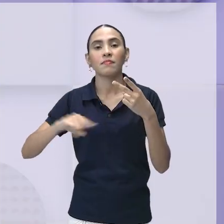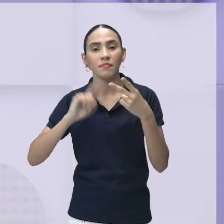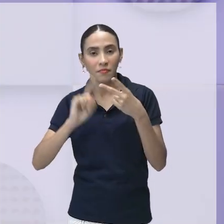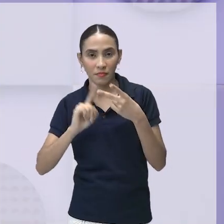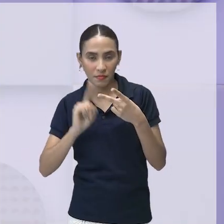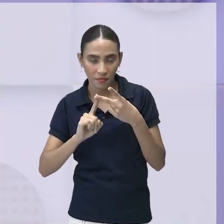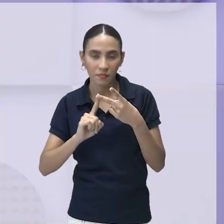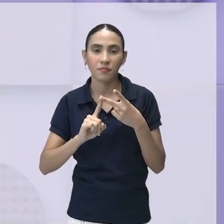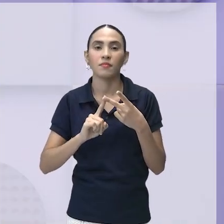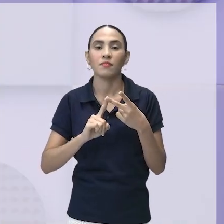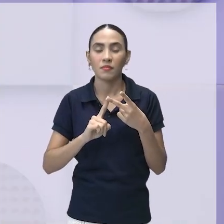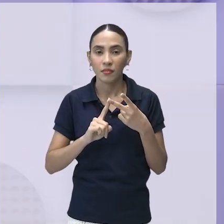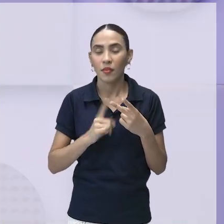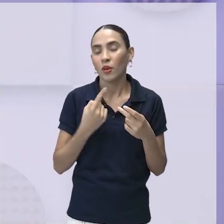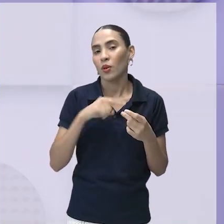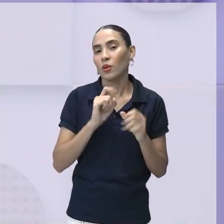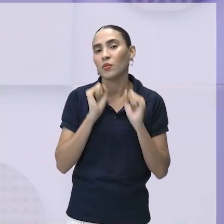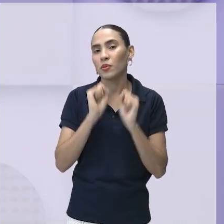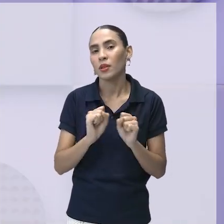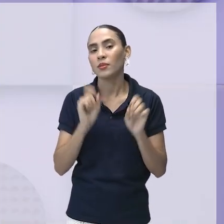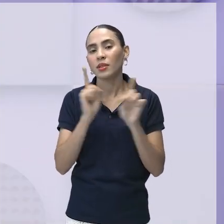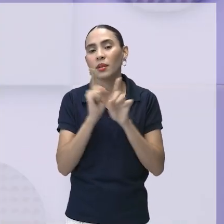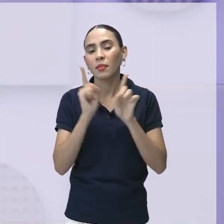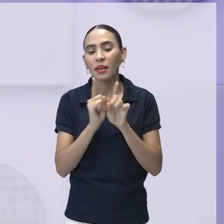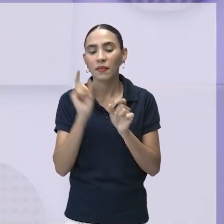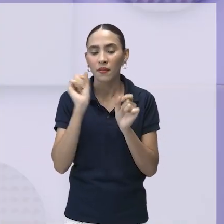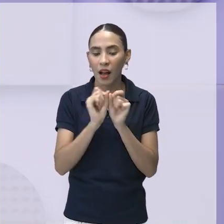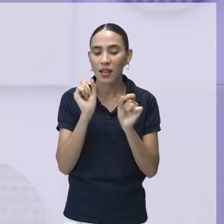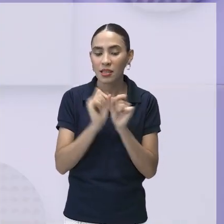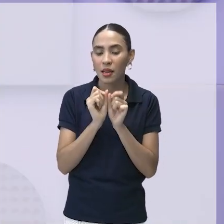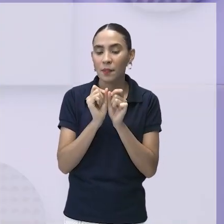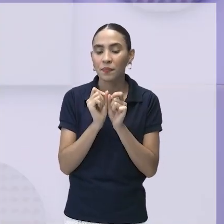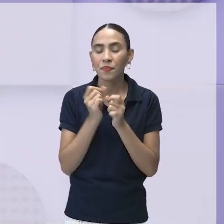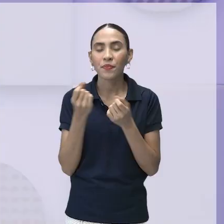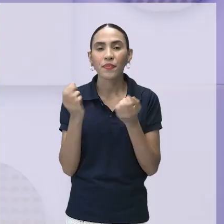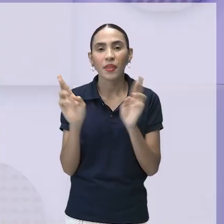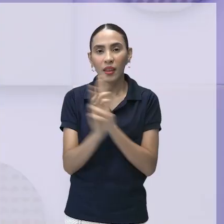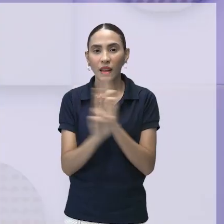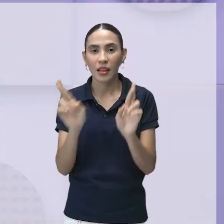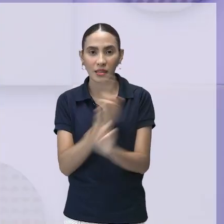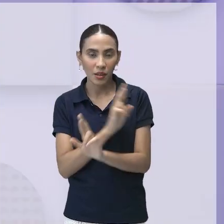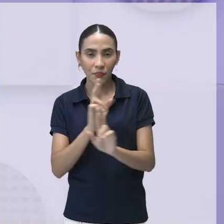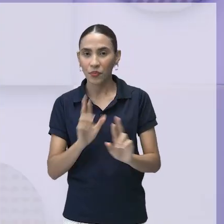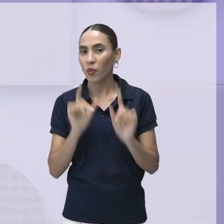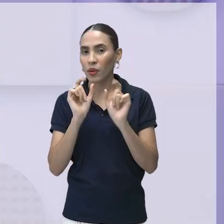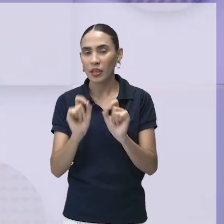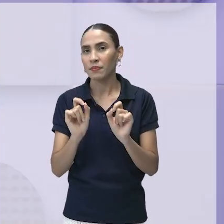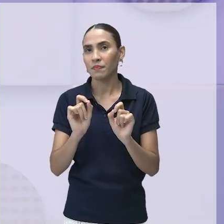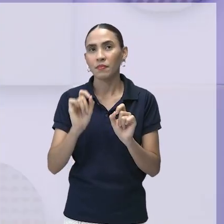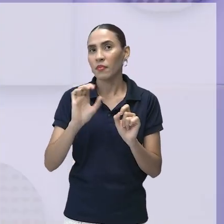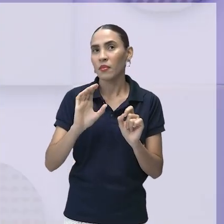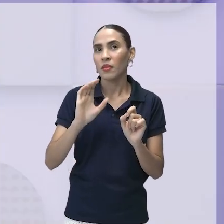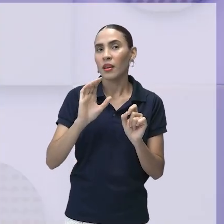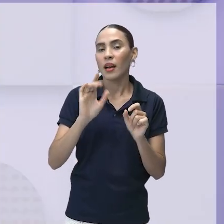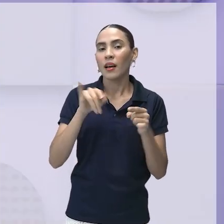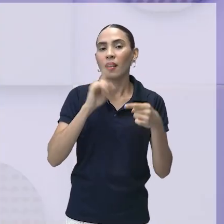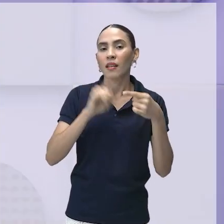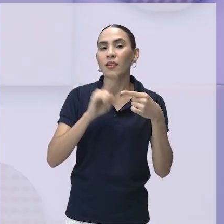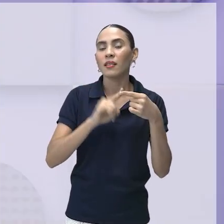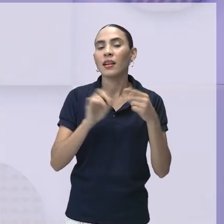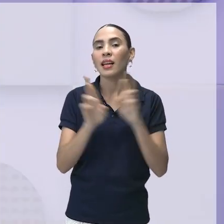imanência e transcendência, nós pudéssemos fazer a relação do que de repente a transcendência ela